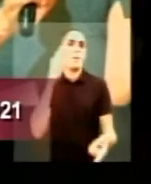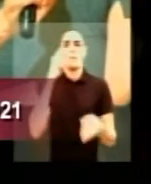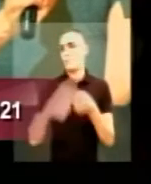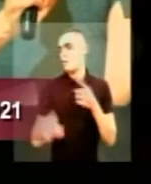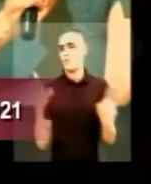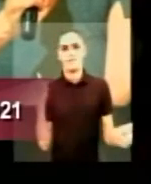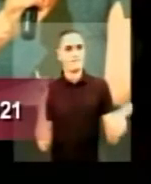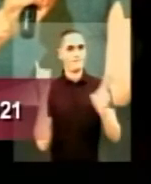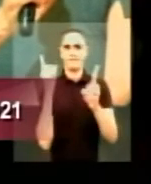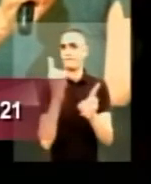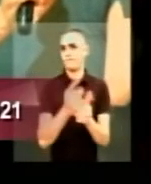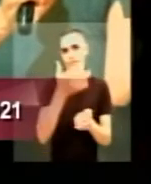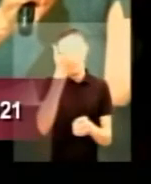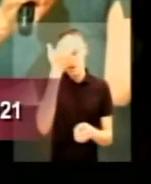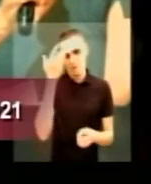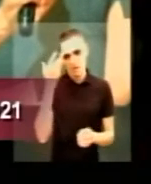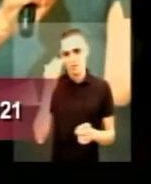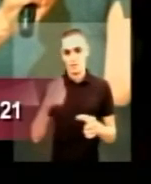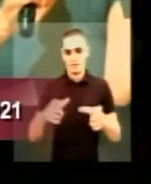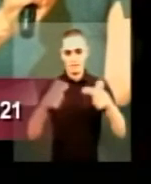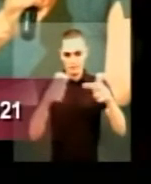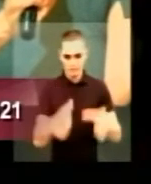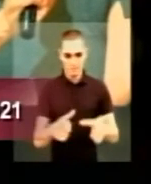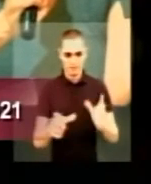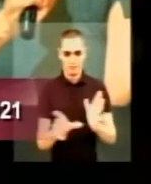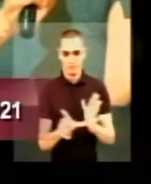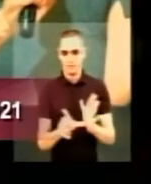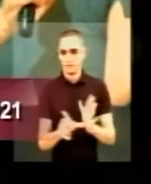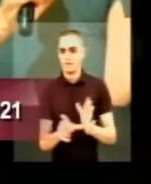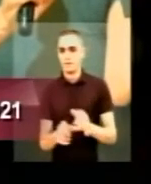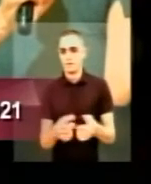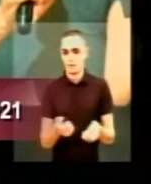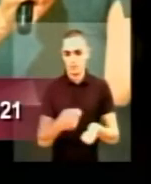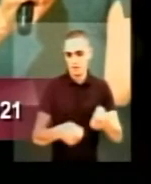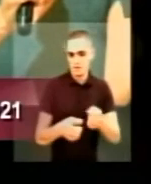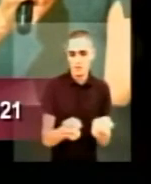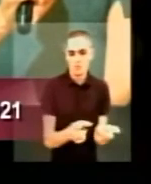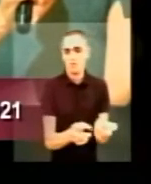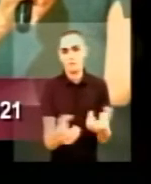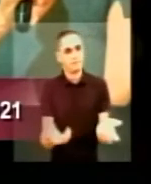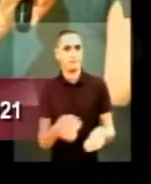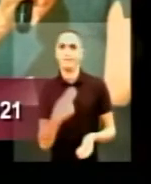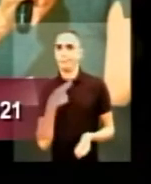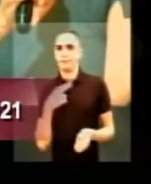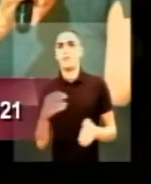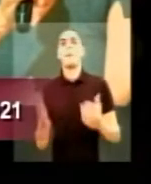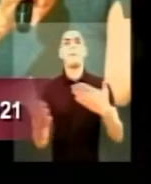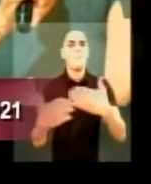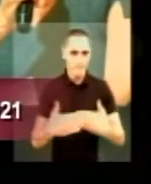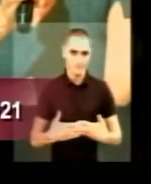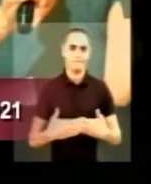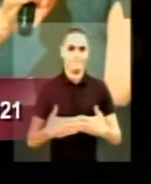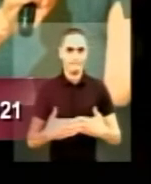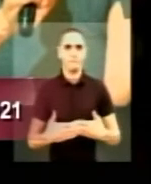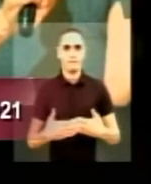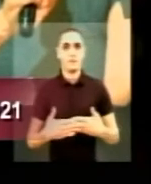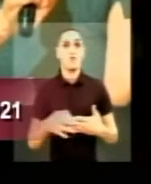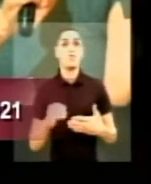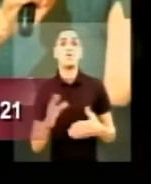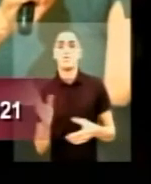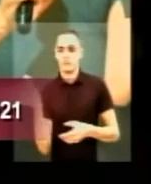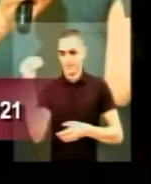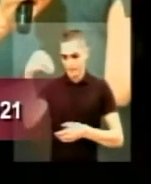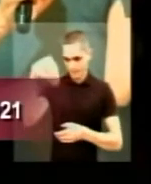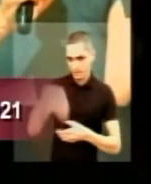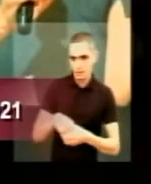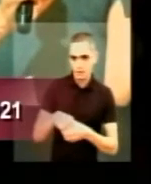em todos os horários. Eles devem permanecer fechados, as atividades somente internas, acesso pelos